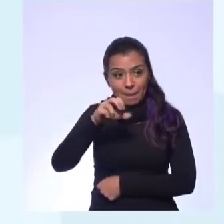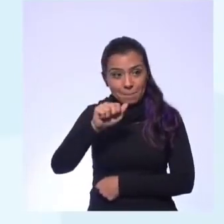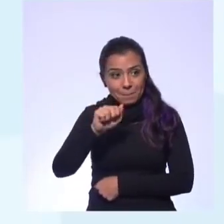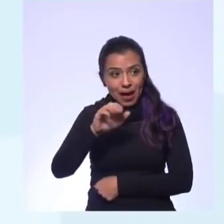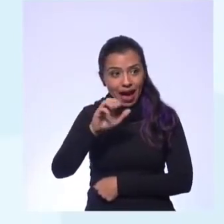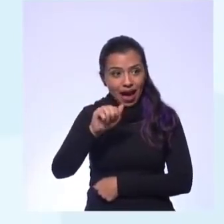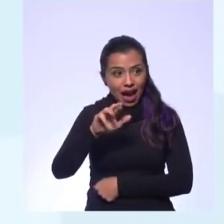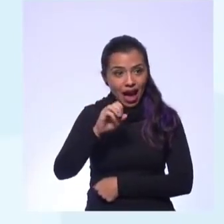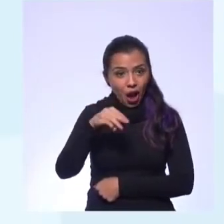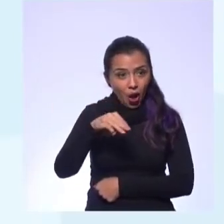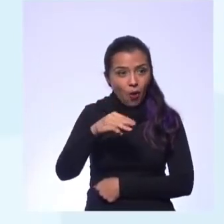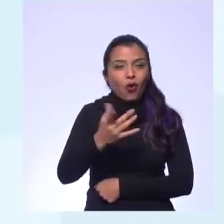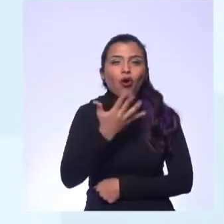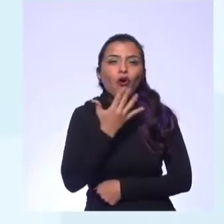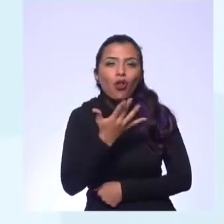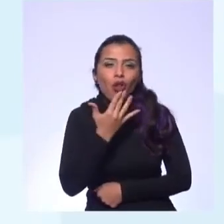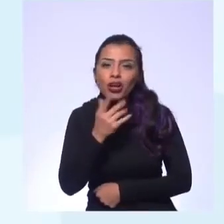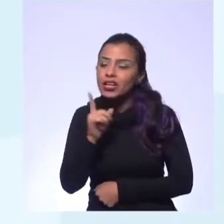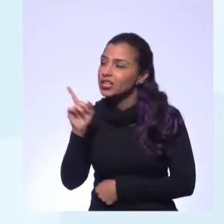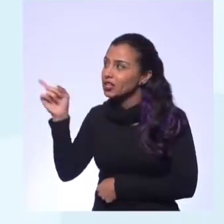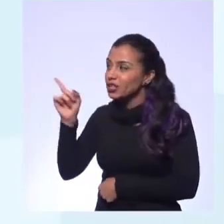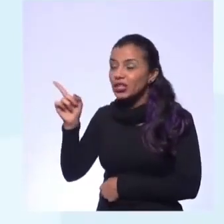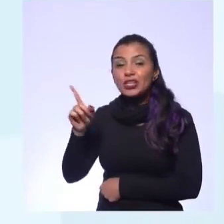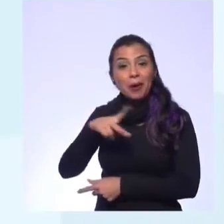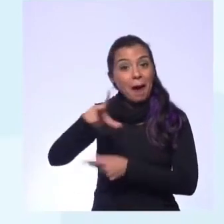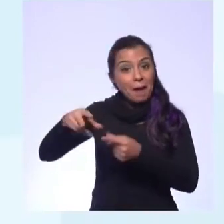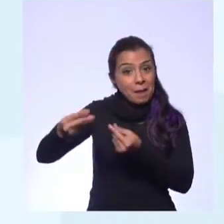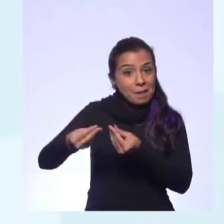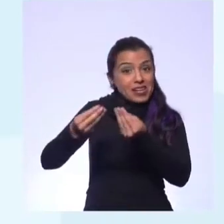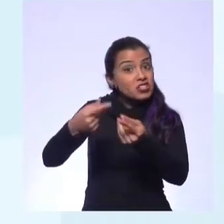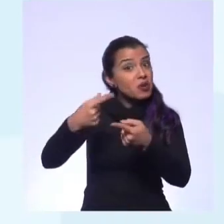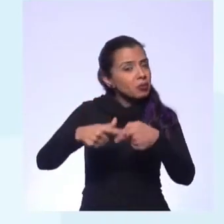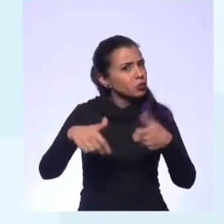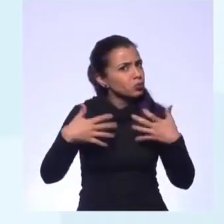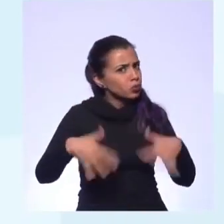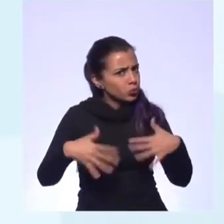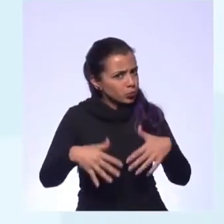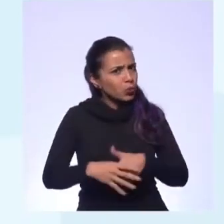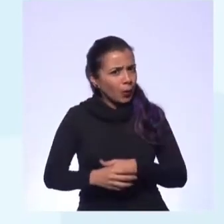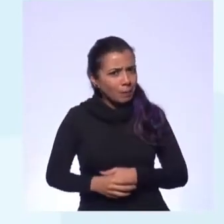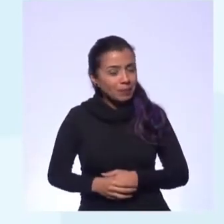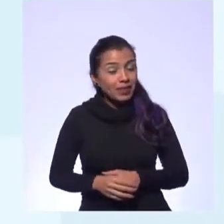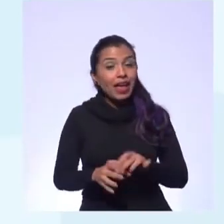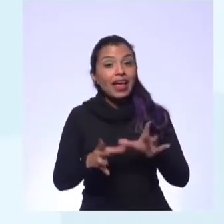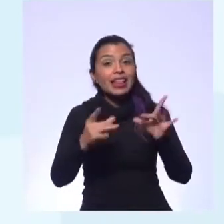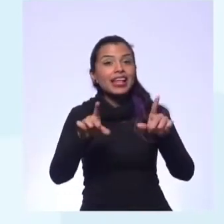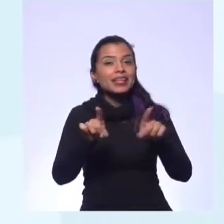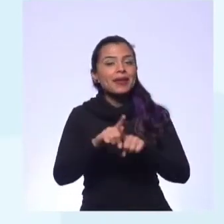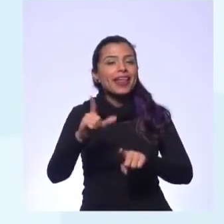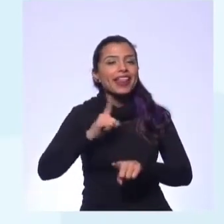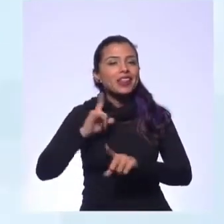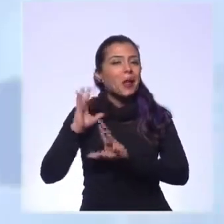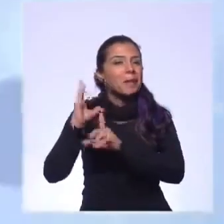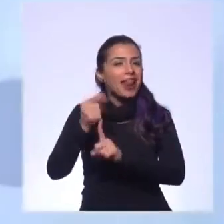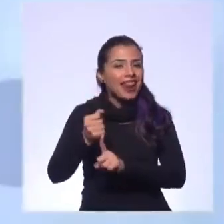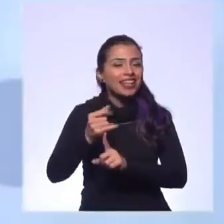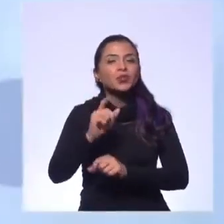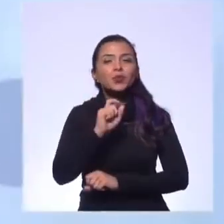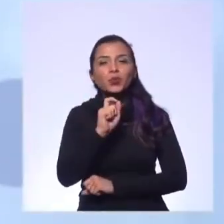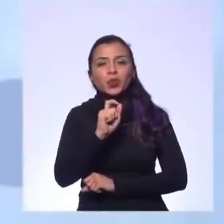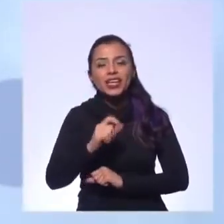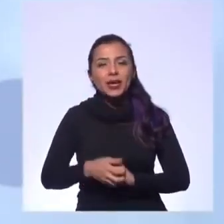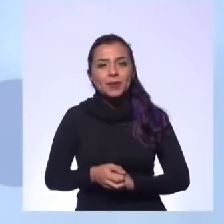é muito caro. O macarrão as pessoas dão de presente até. E aí eu tenho um detalhe. Tem uma lenda aí. Eu tive que pesquisar sobre o